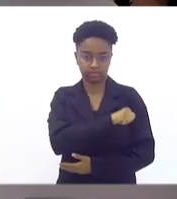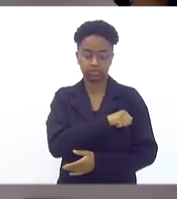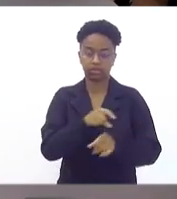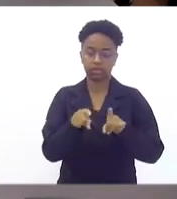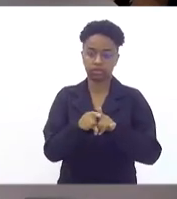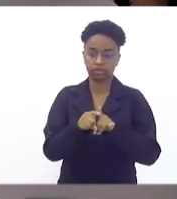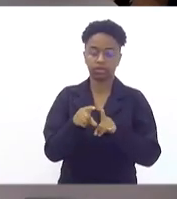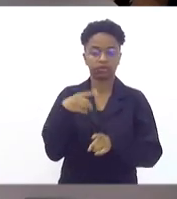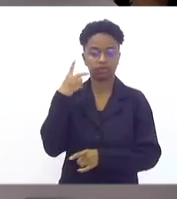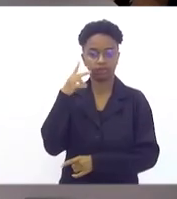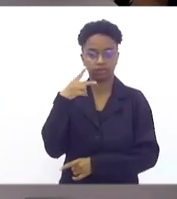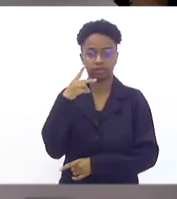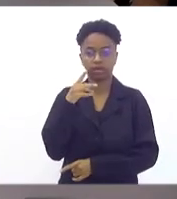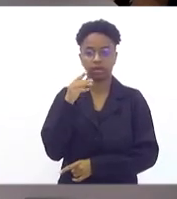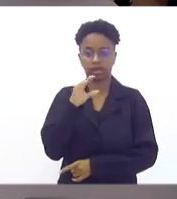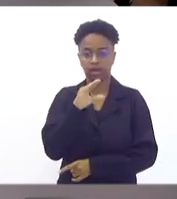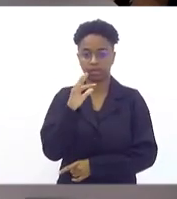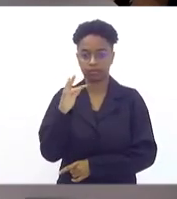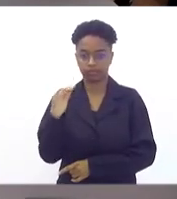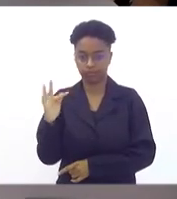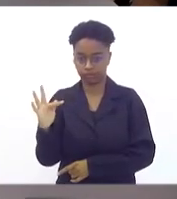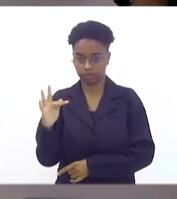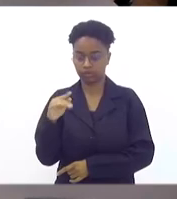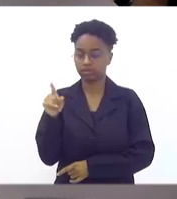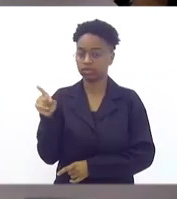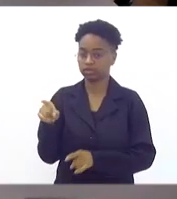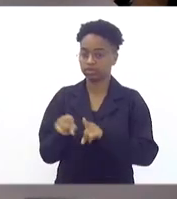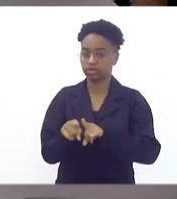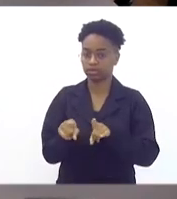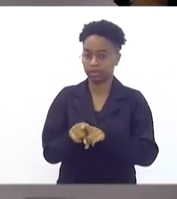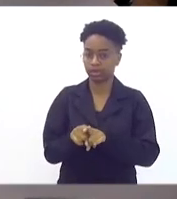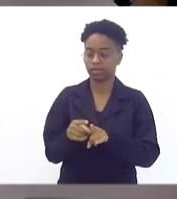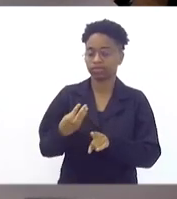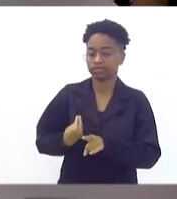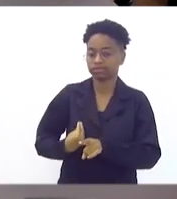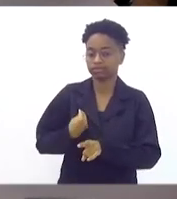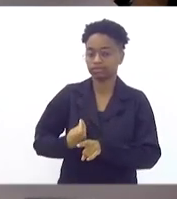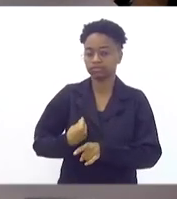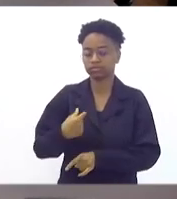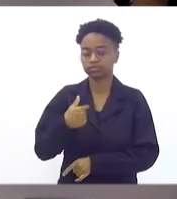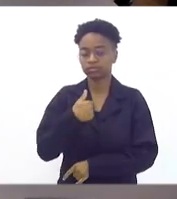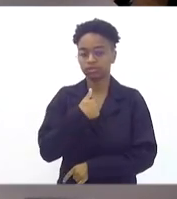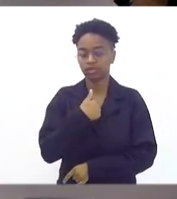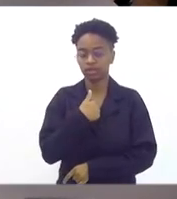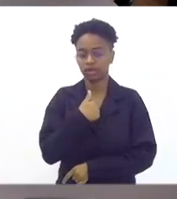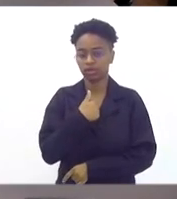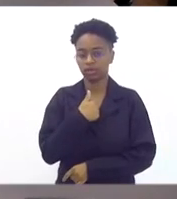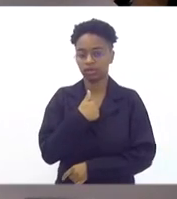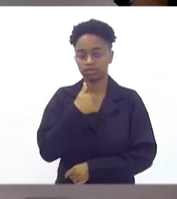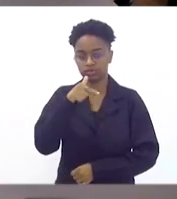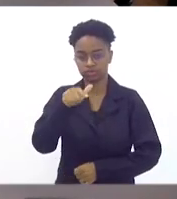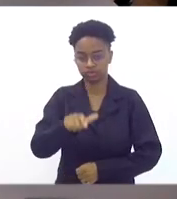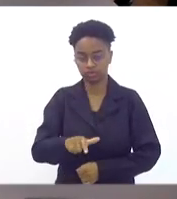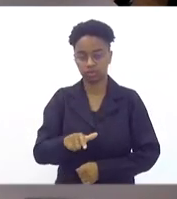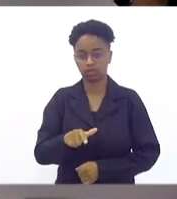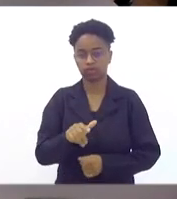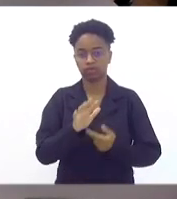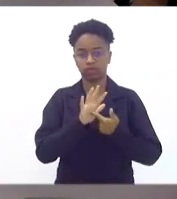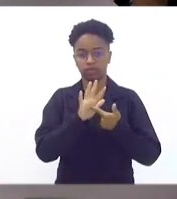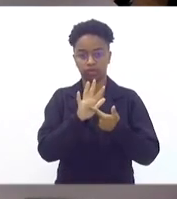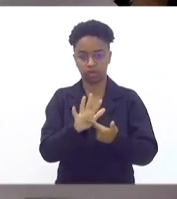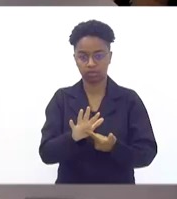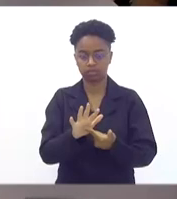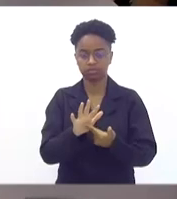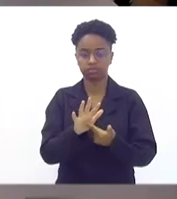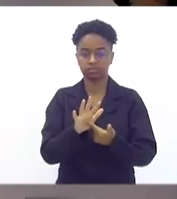sentada anterior e a sua presença também razão pela qual eu faço aqui mais uma vez o reforço